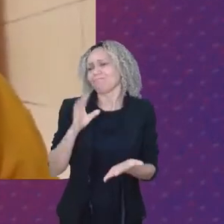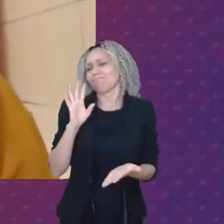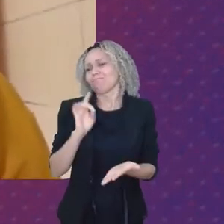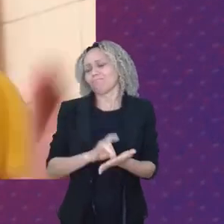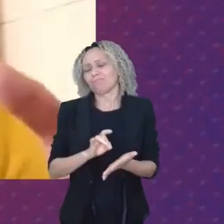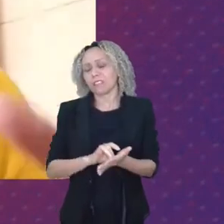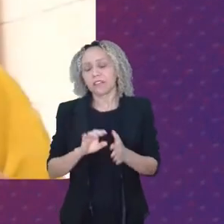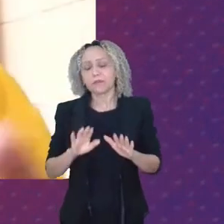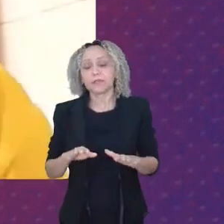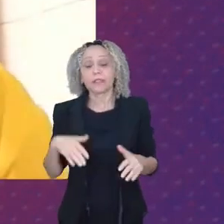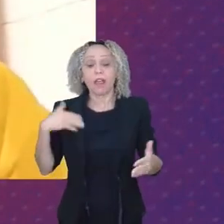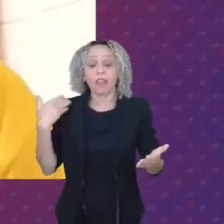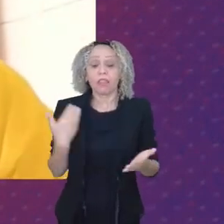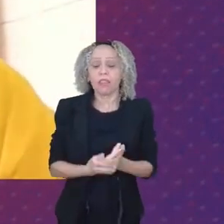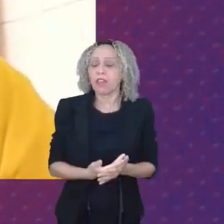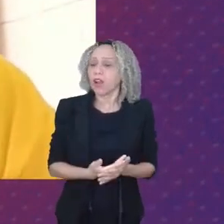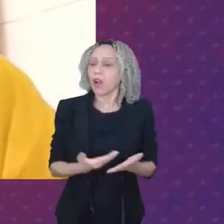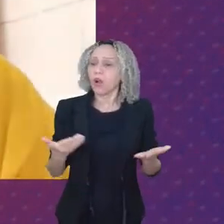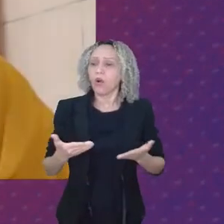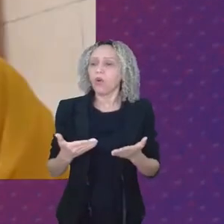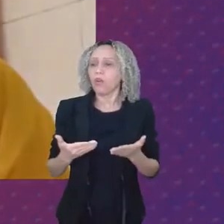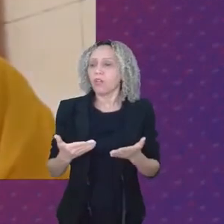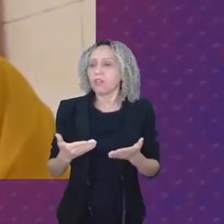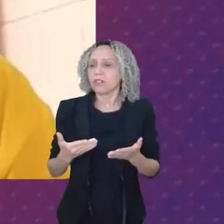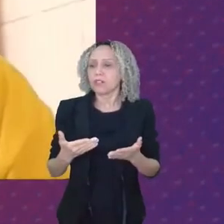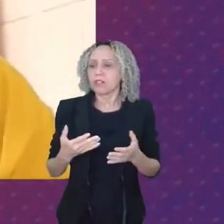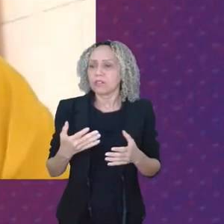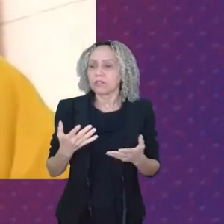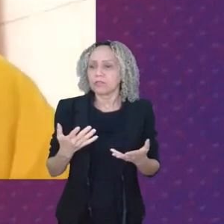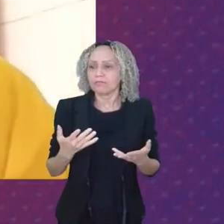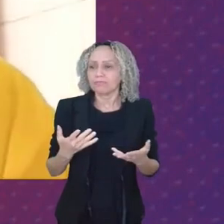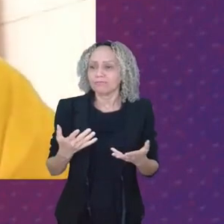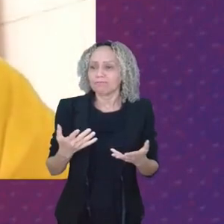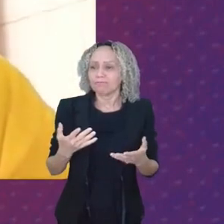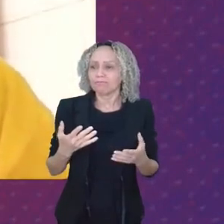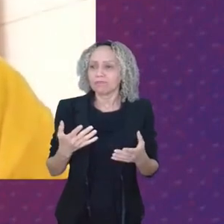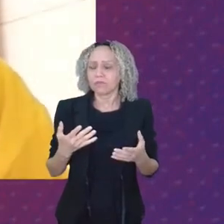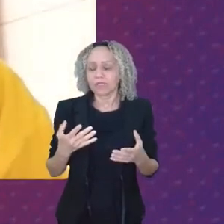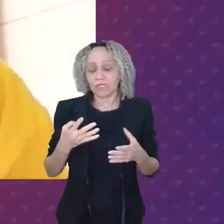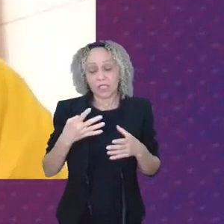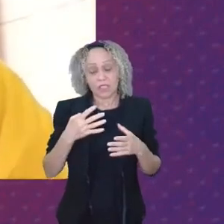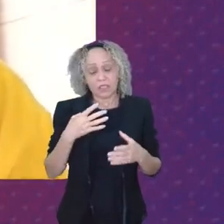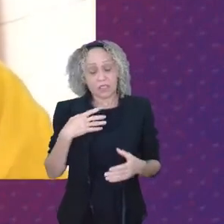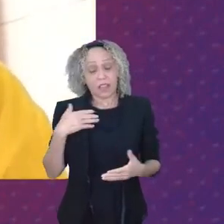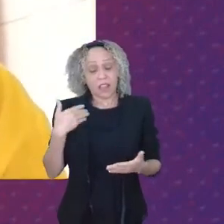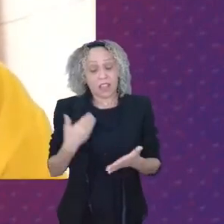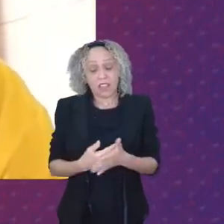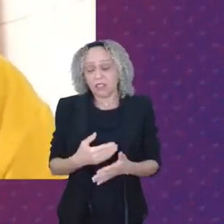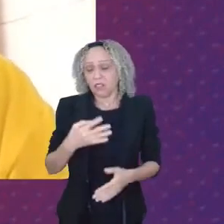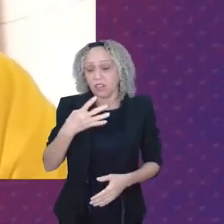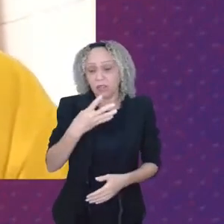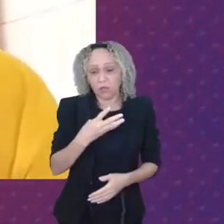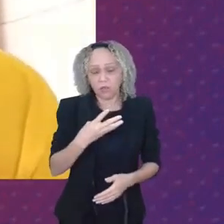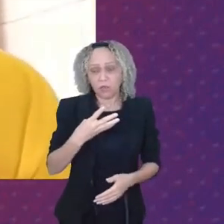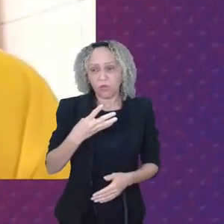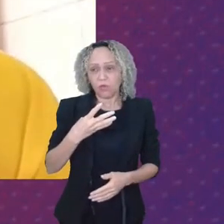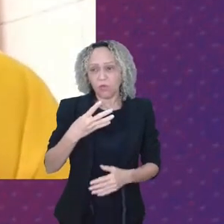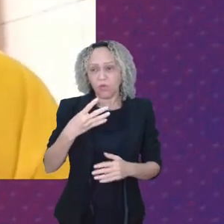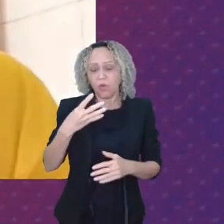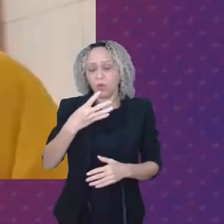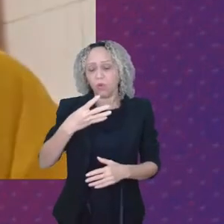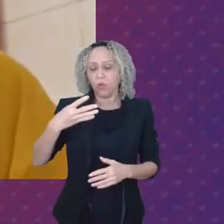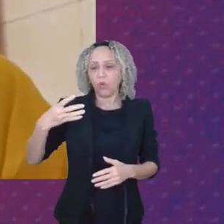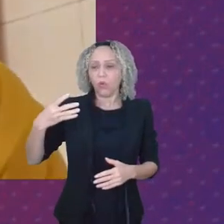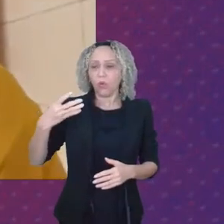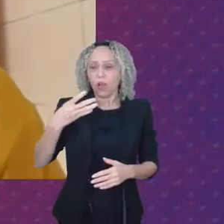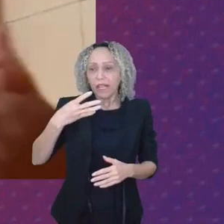total de 40% de trabalhadoras domésticas formalizadas. Então, essa luta